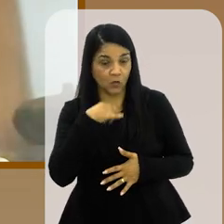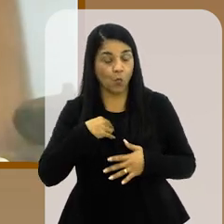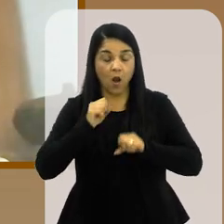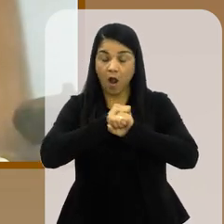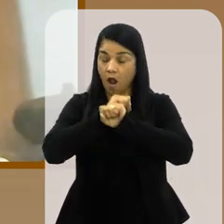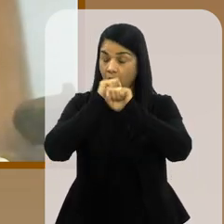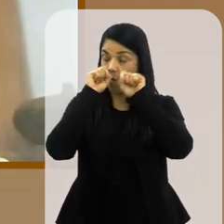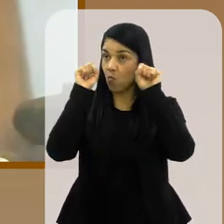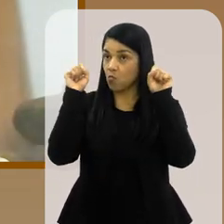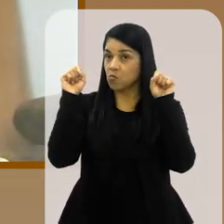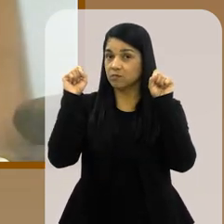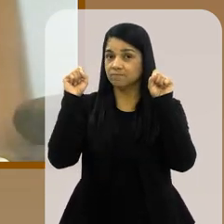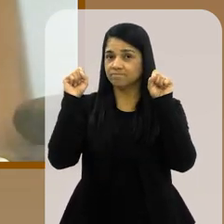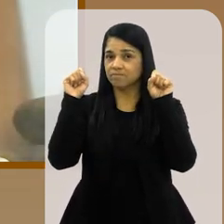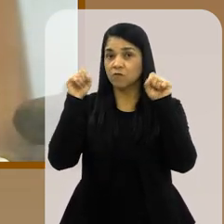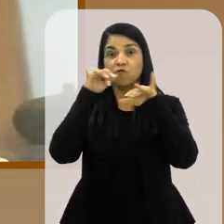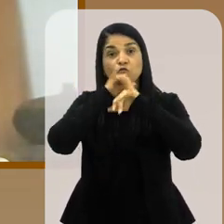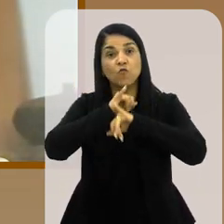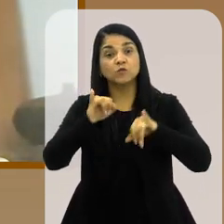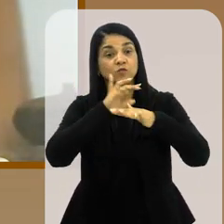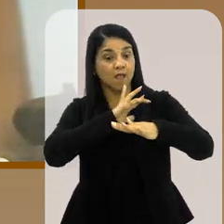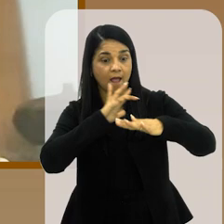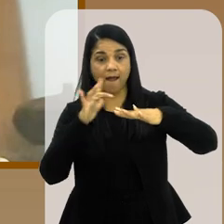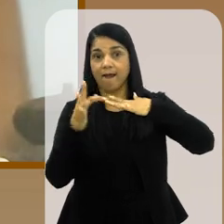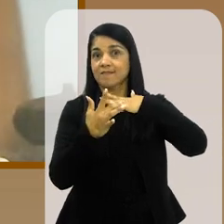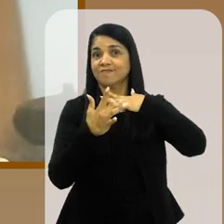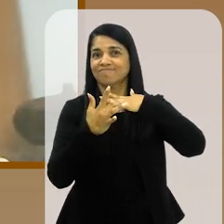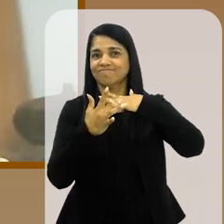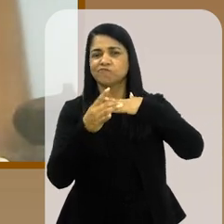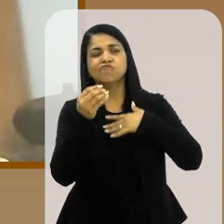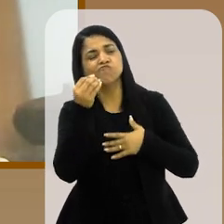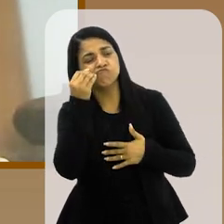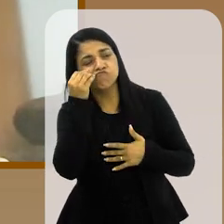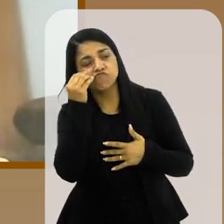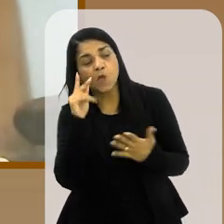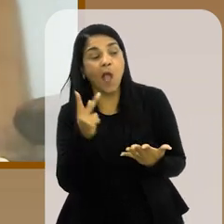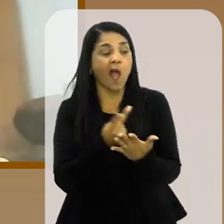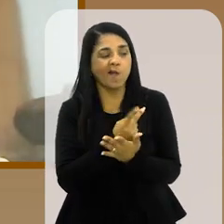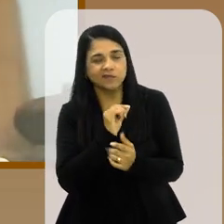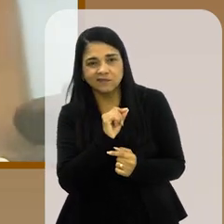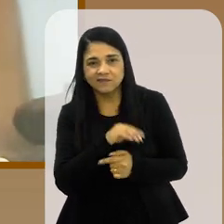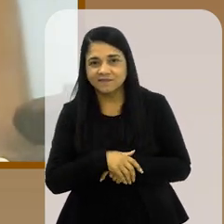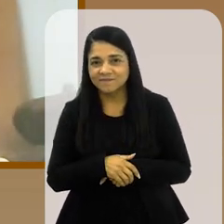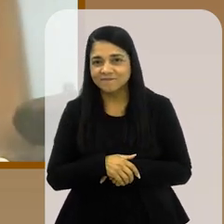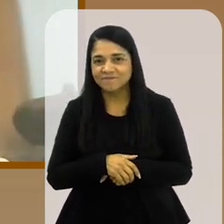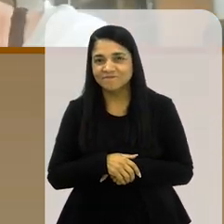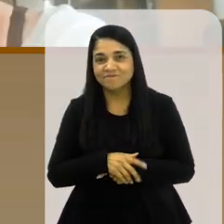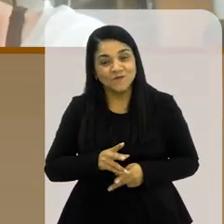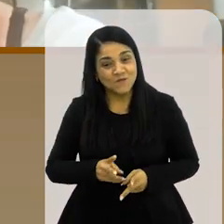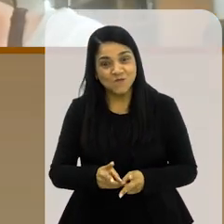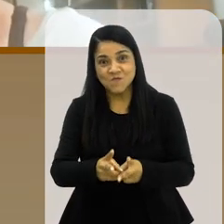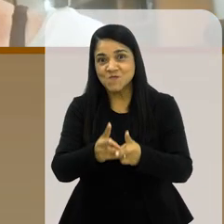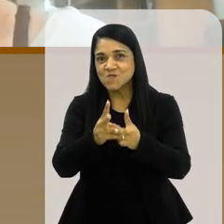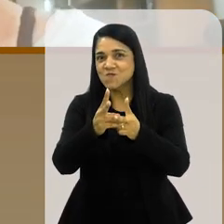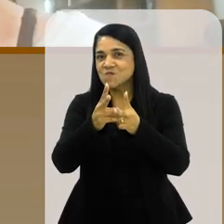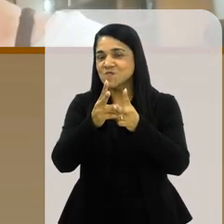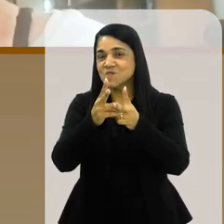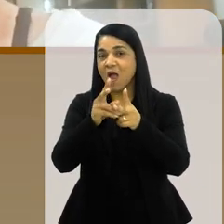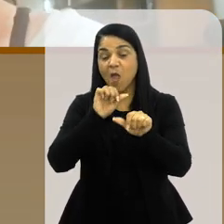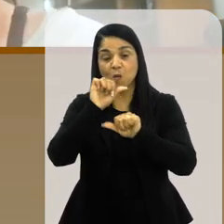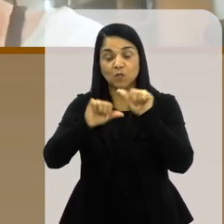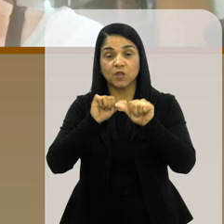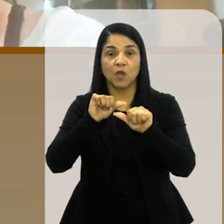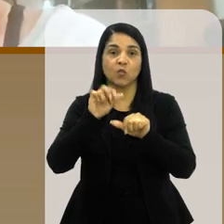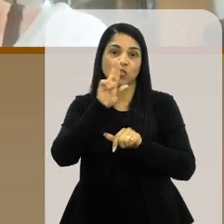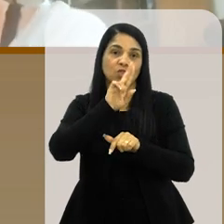eu acordei e falei: eu vou anunciar nas redes e ver o que que acontece. E nunca mais parou. Aí eu mudei o